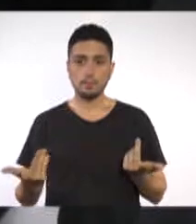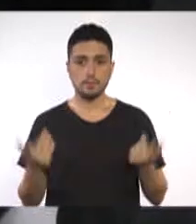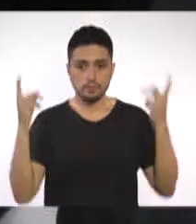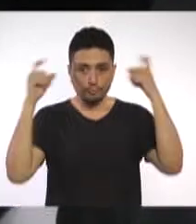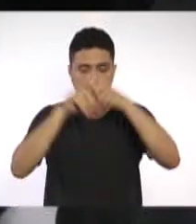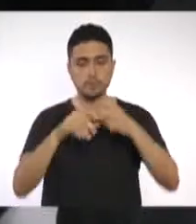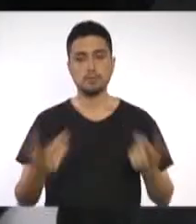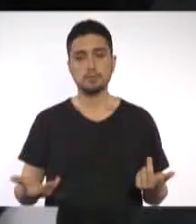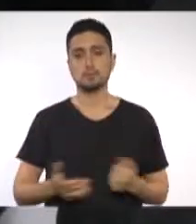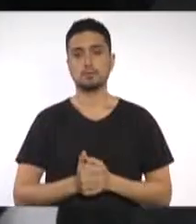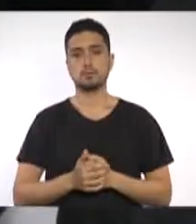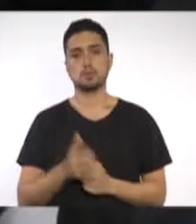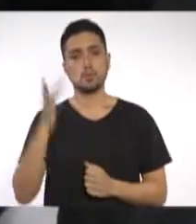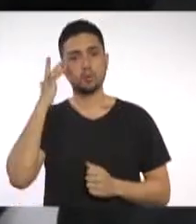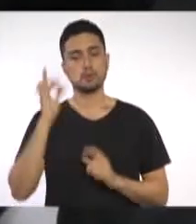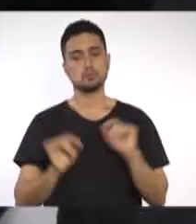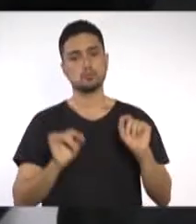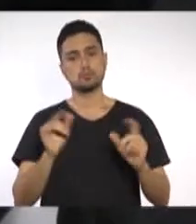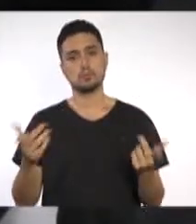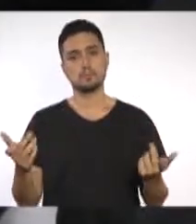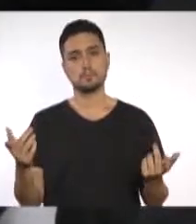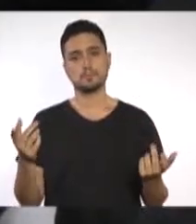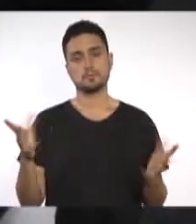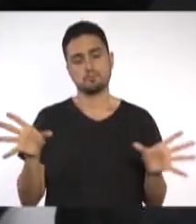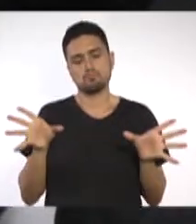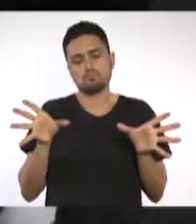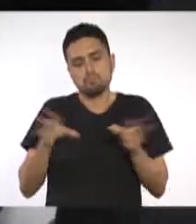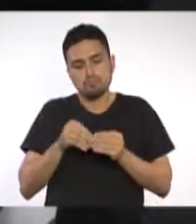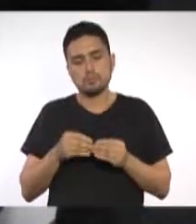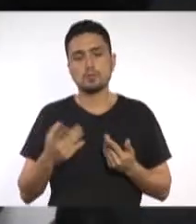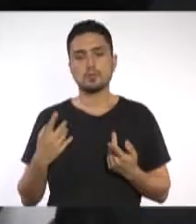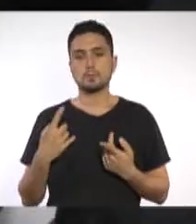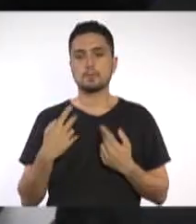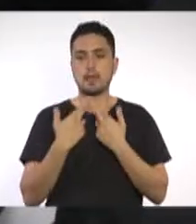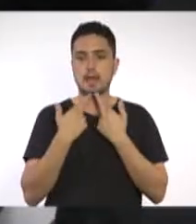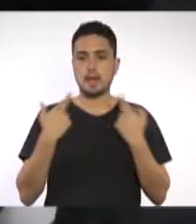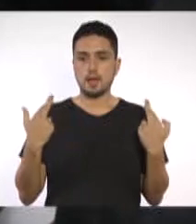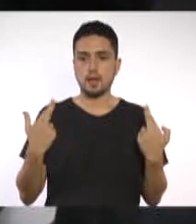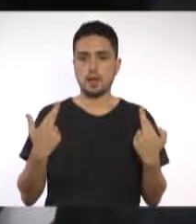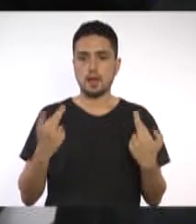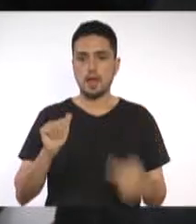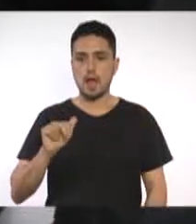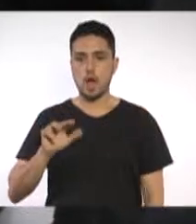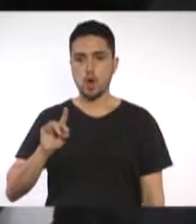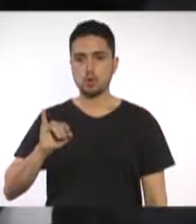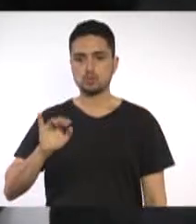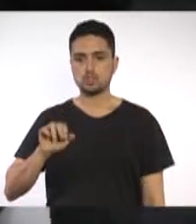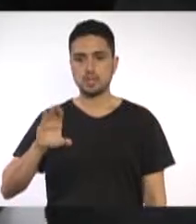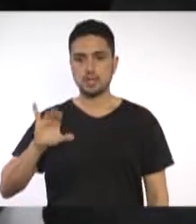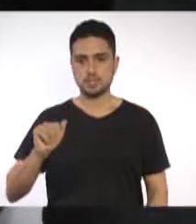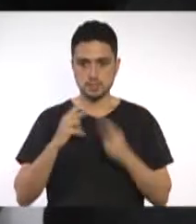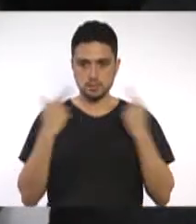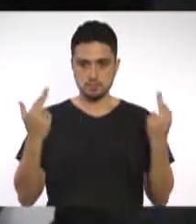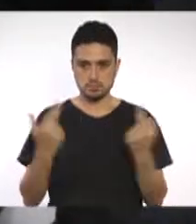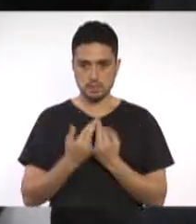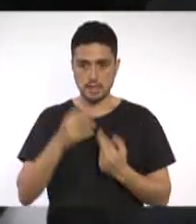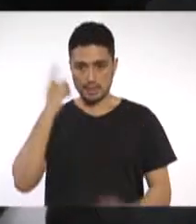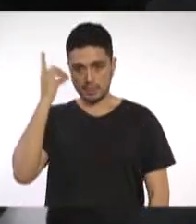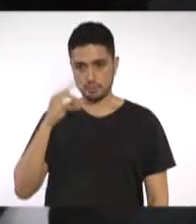Concluo no sentido de que a realização de uma audiência, como foi proposto pela deputada Marta Rocha, como